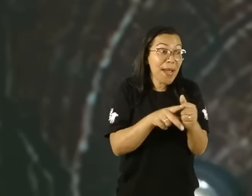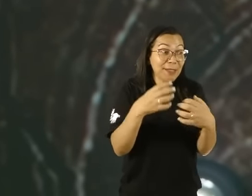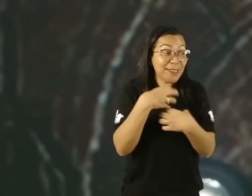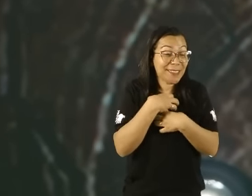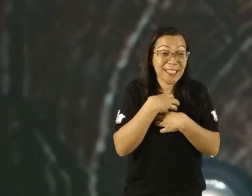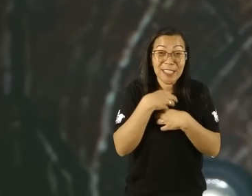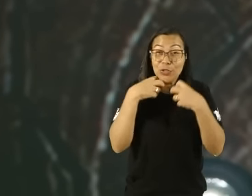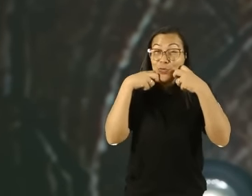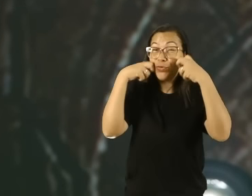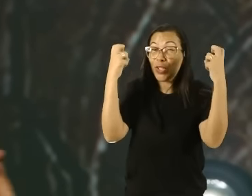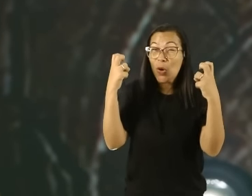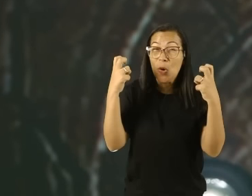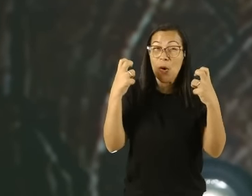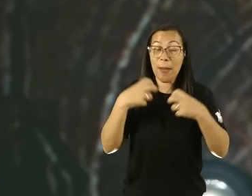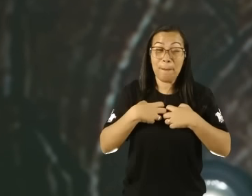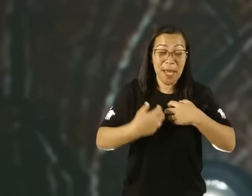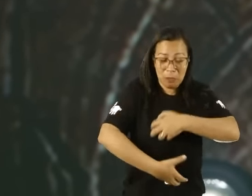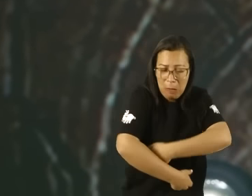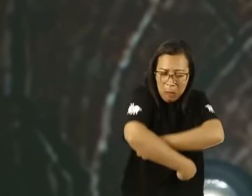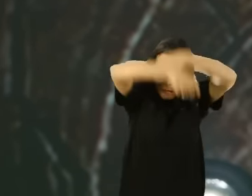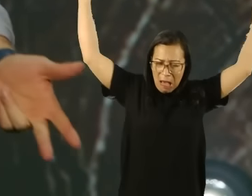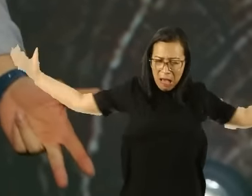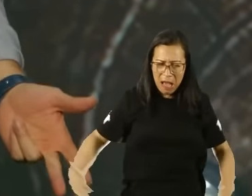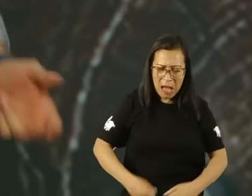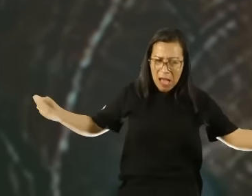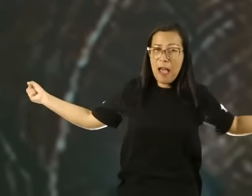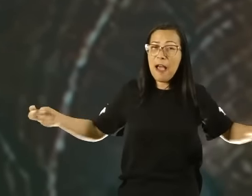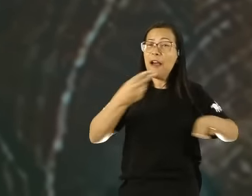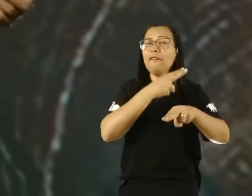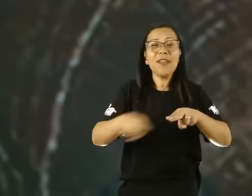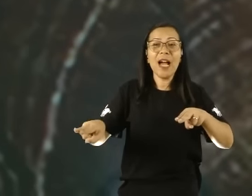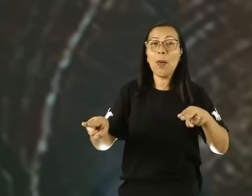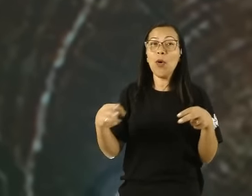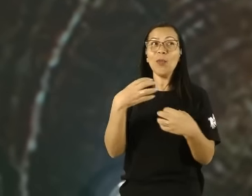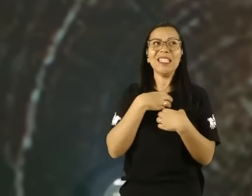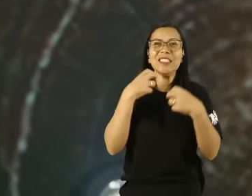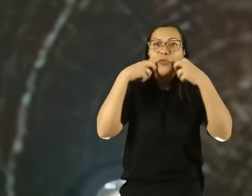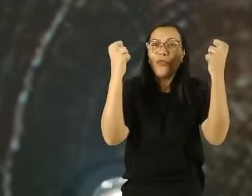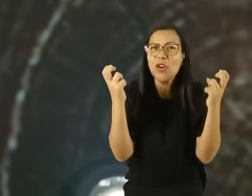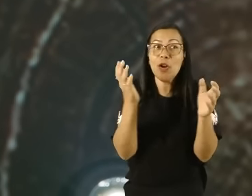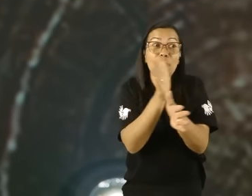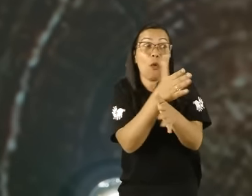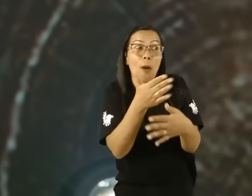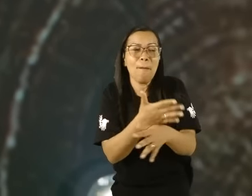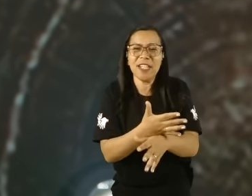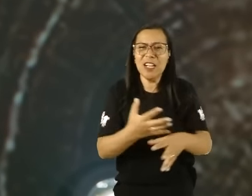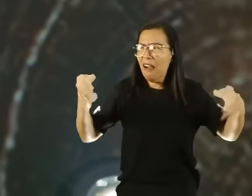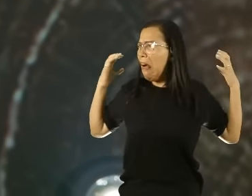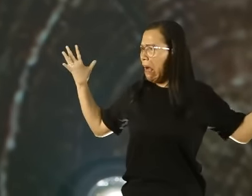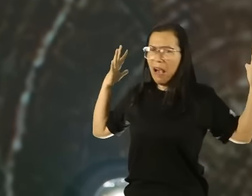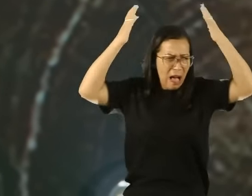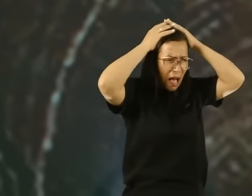nu porque ele sabia pescar, ele sabe, mas tem algo errado, porque nunca vai dar certo quando você quer